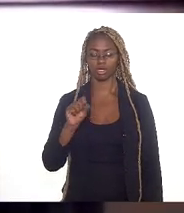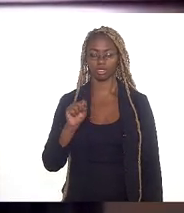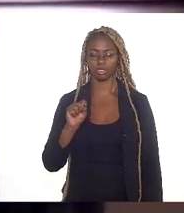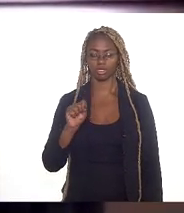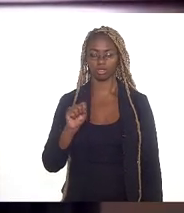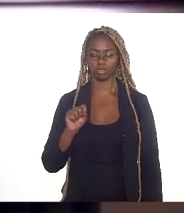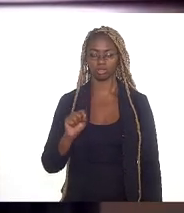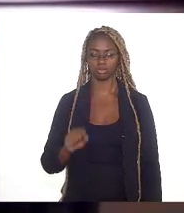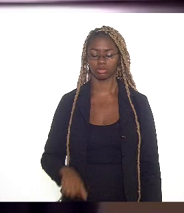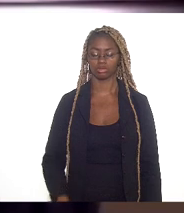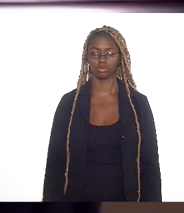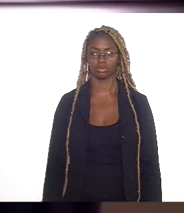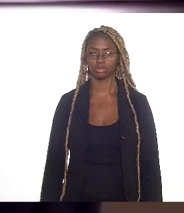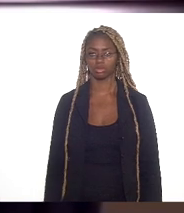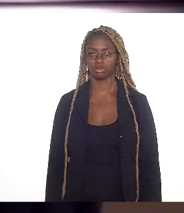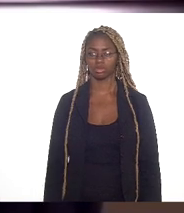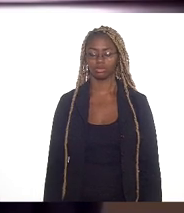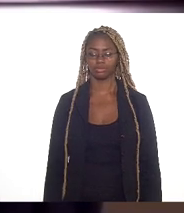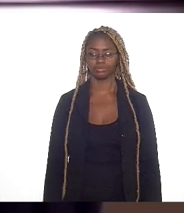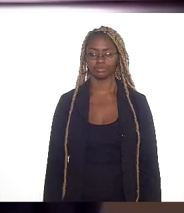Deputado delegado Carlos Augusto.